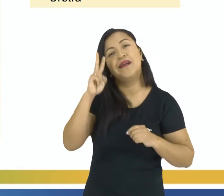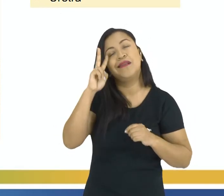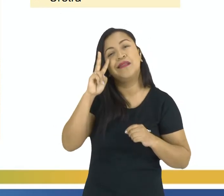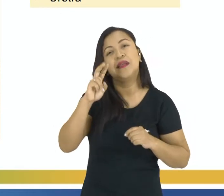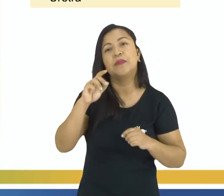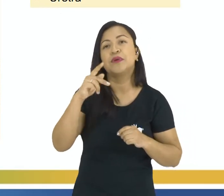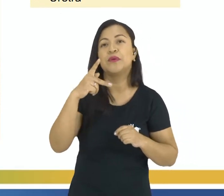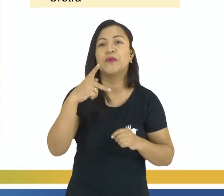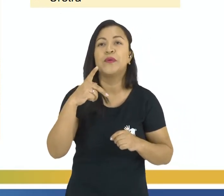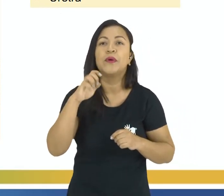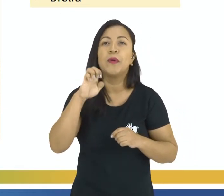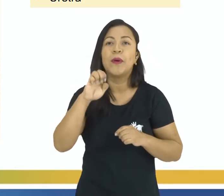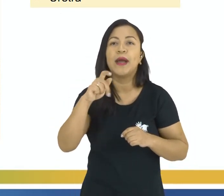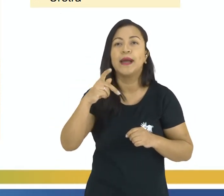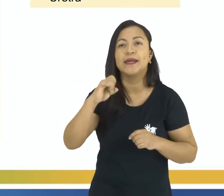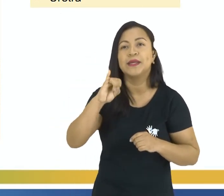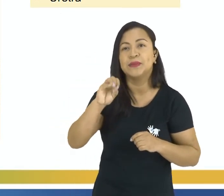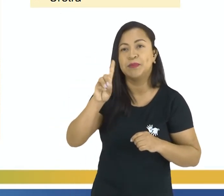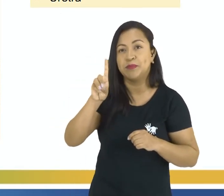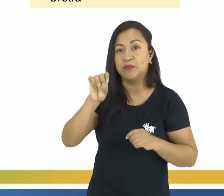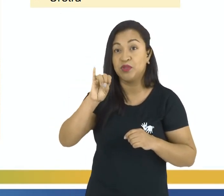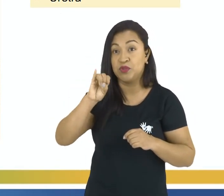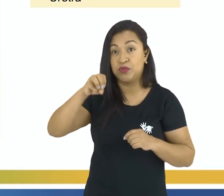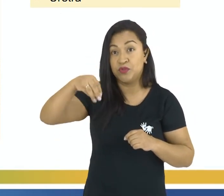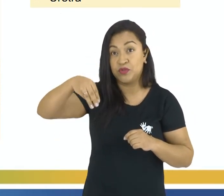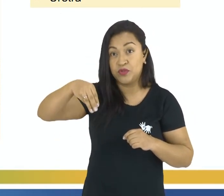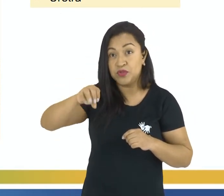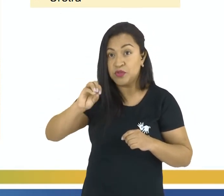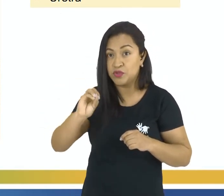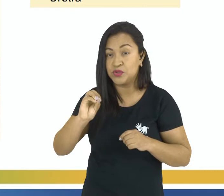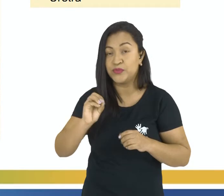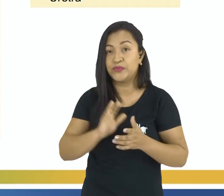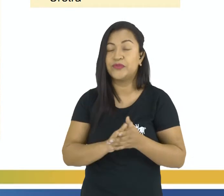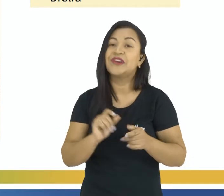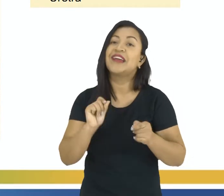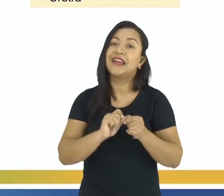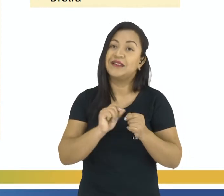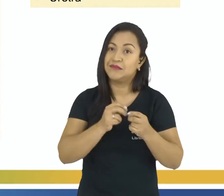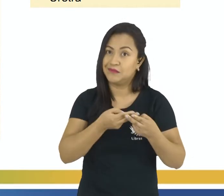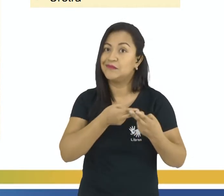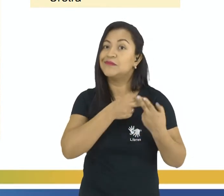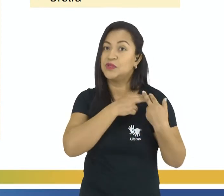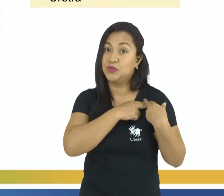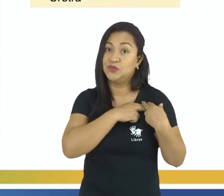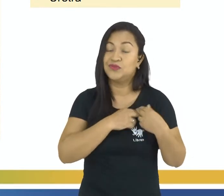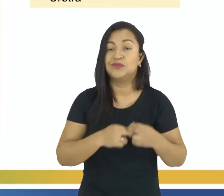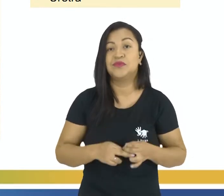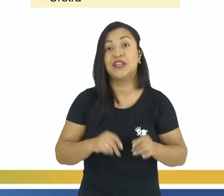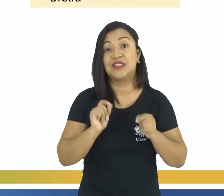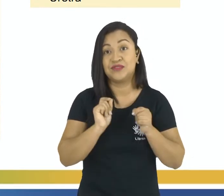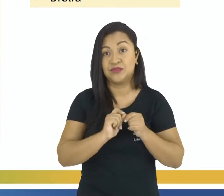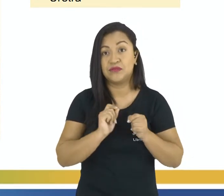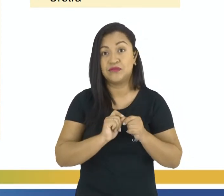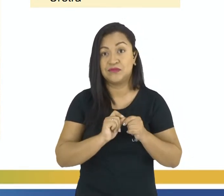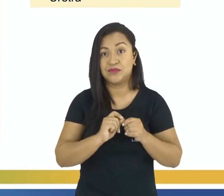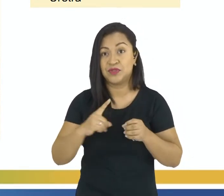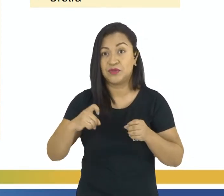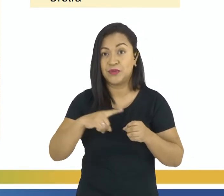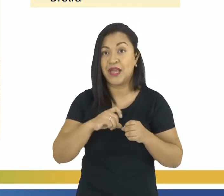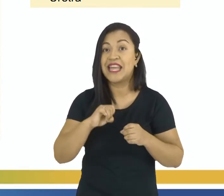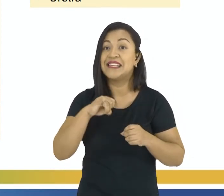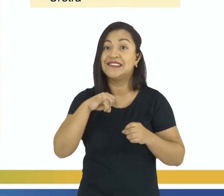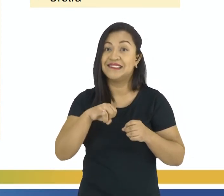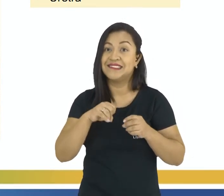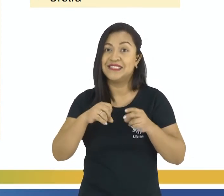epidídimo, os espermatozoides eles já criam função, eles já se tornam funcionais. Se é feito esse bloqueio